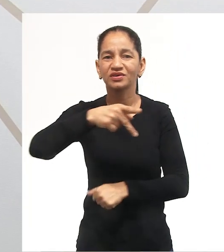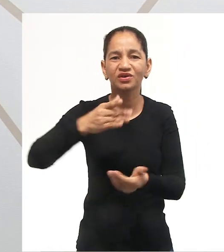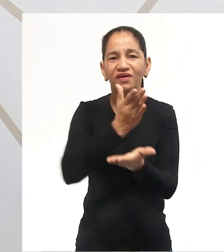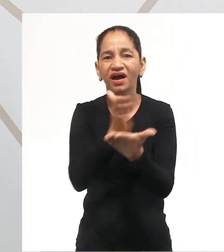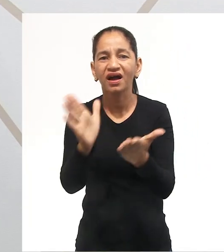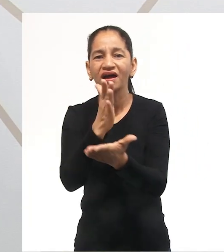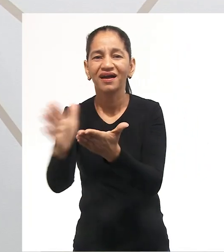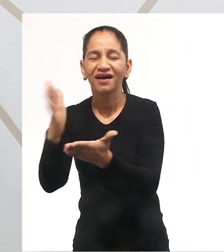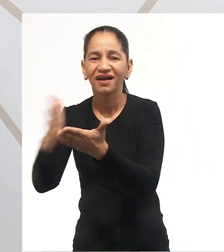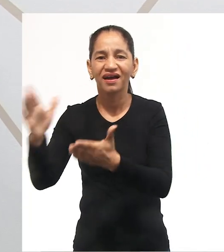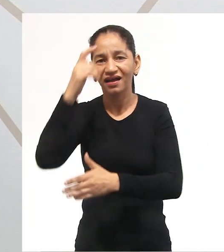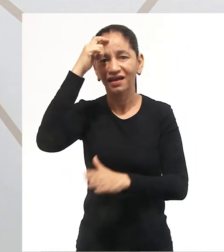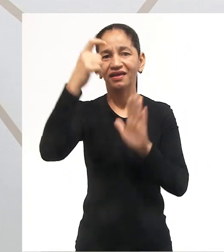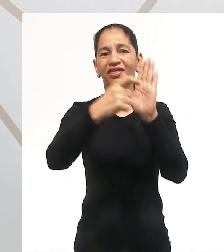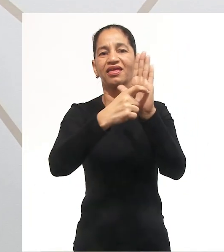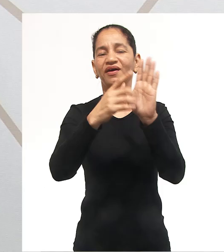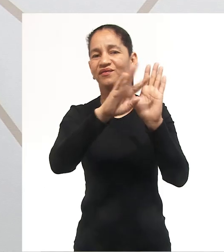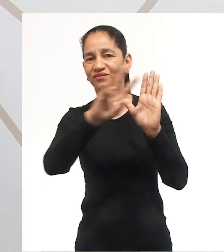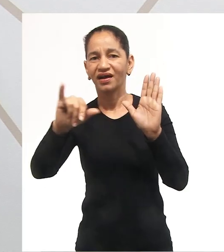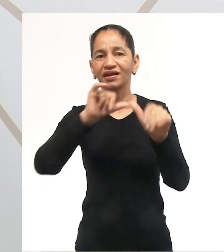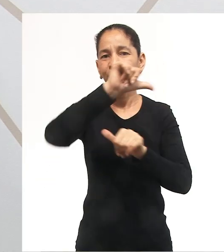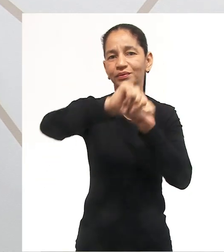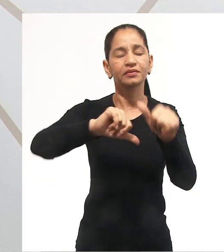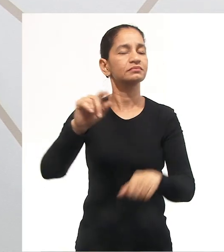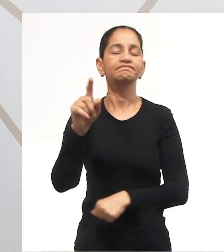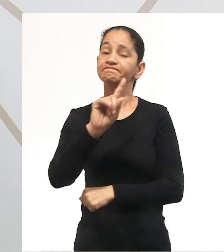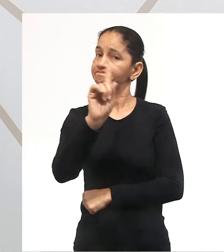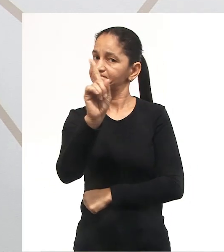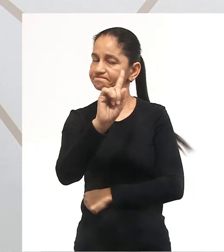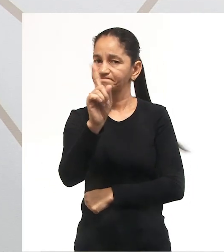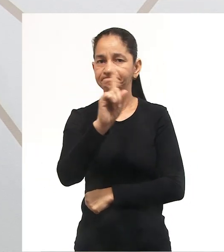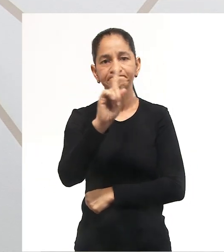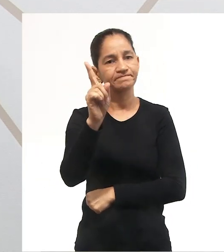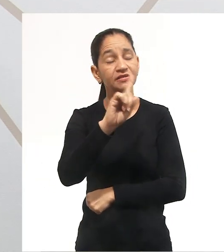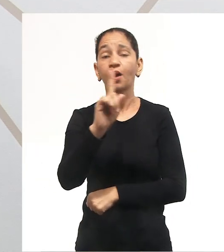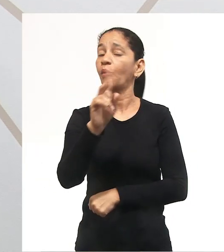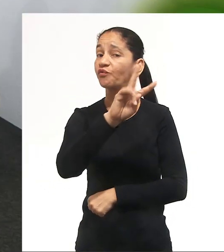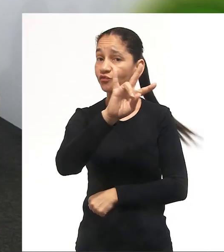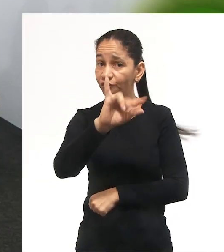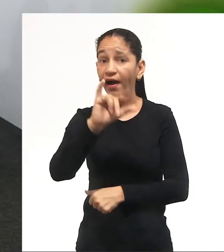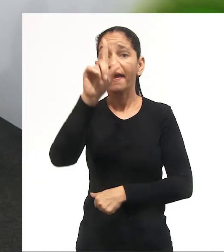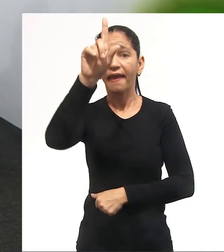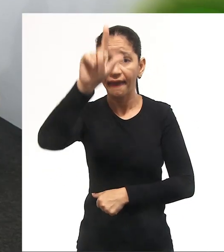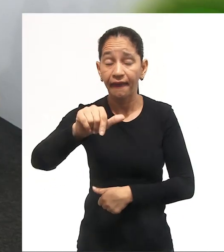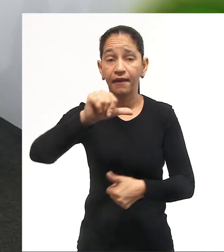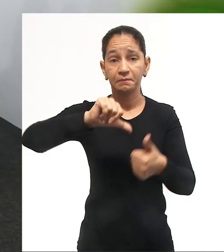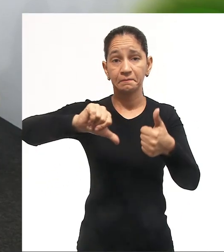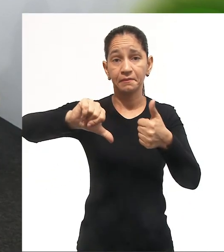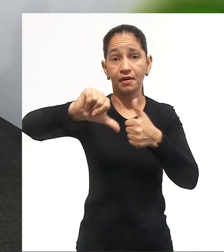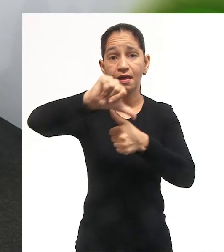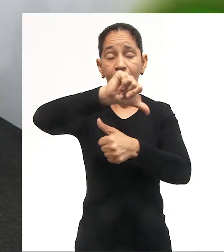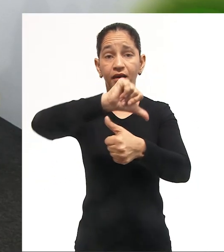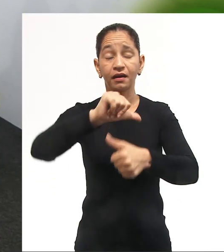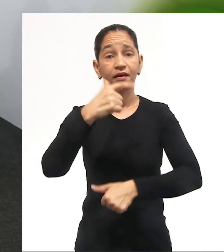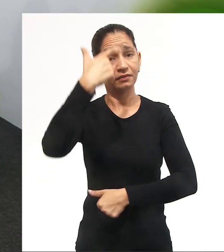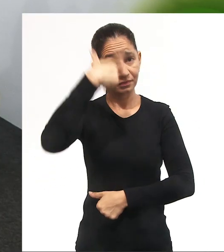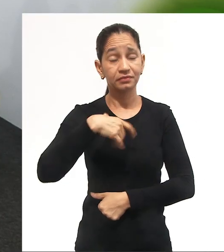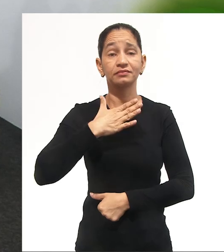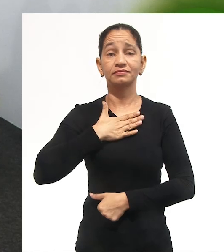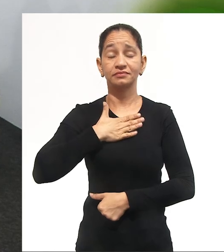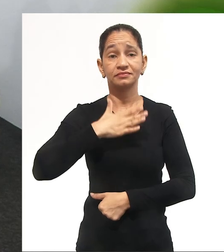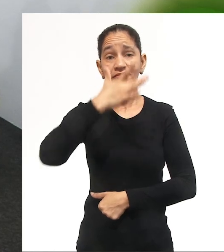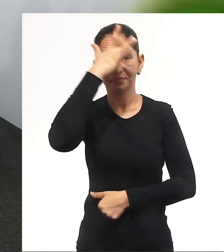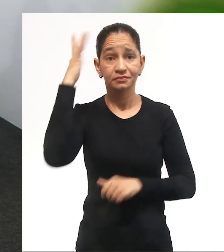várias profissões. Na verdade, há uma transformação, né? E nós somos seres em